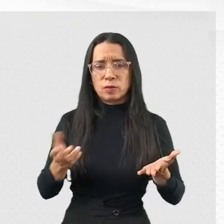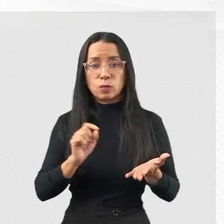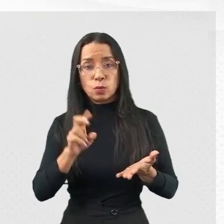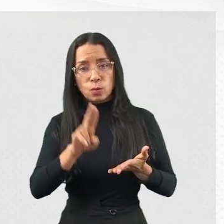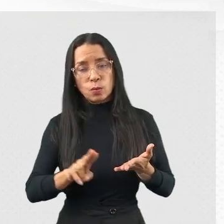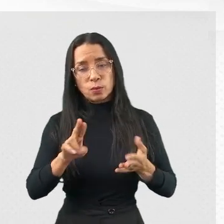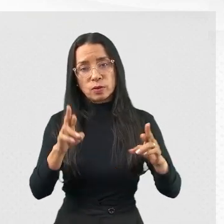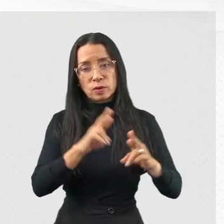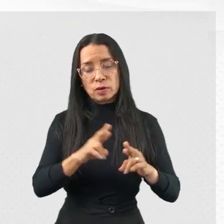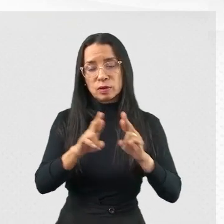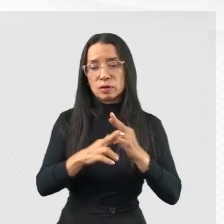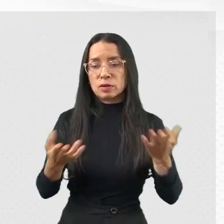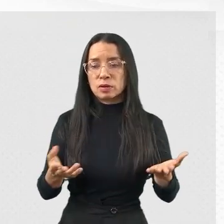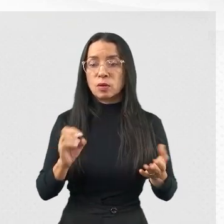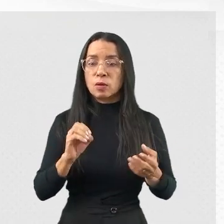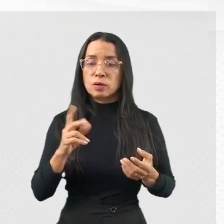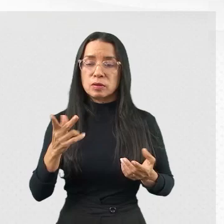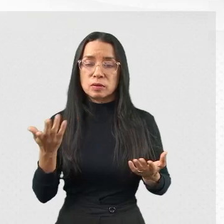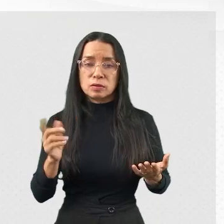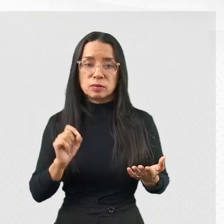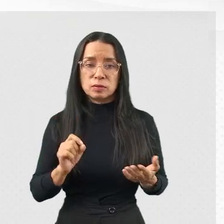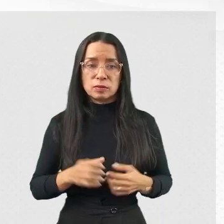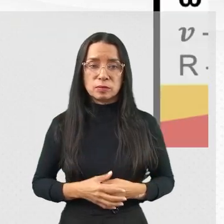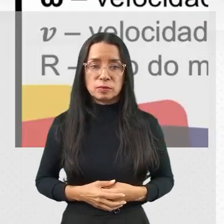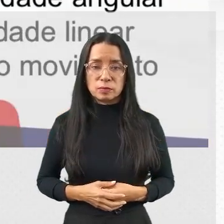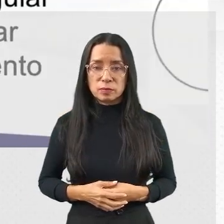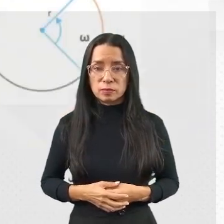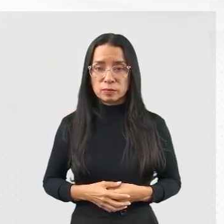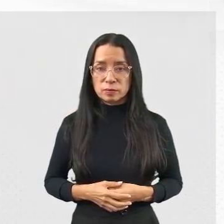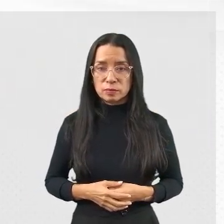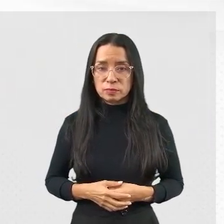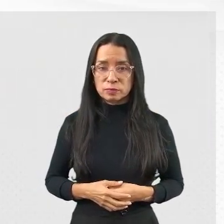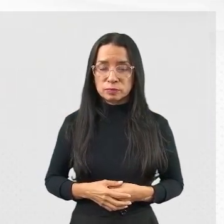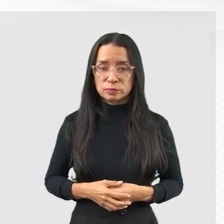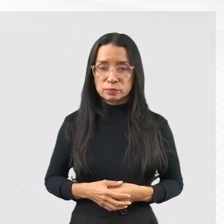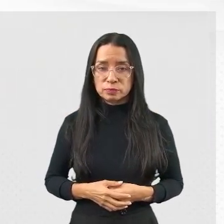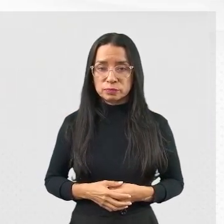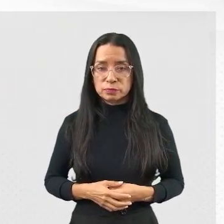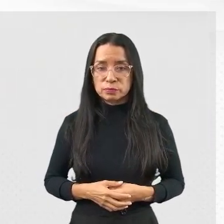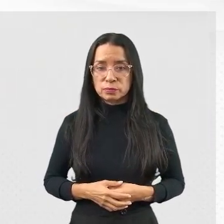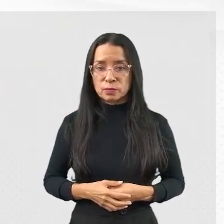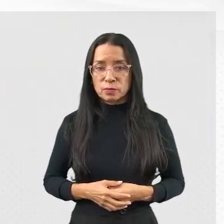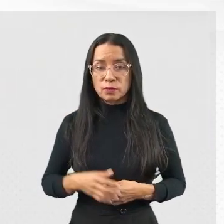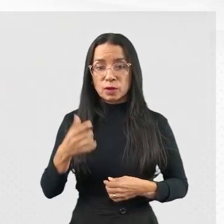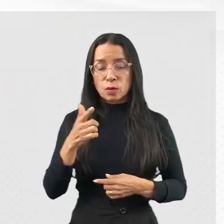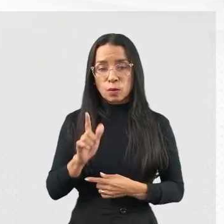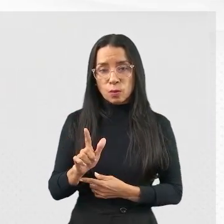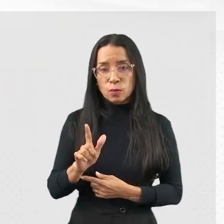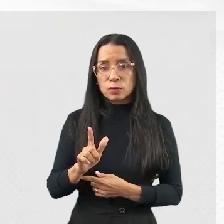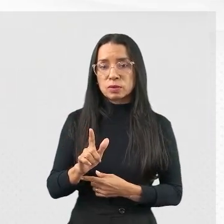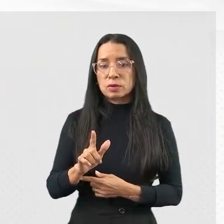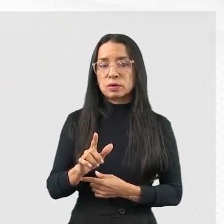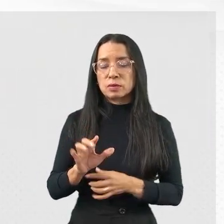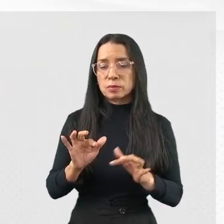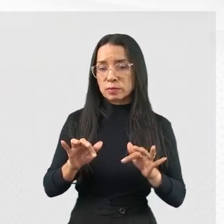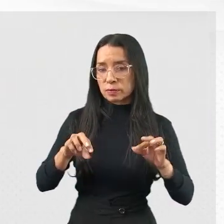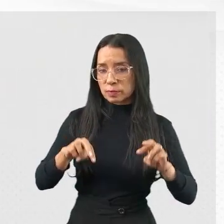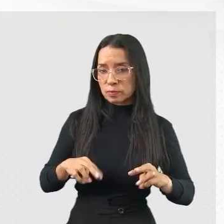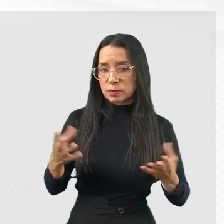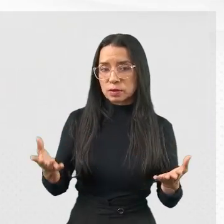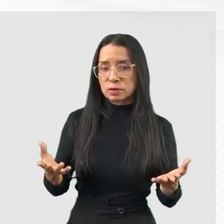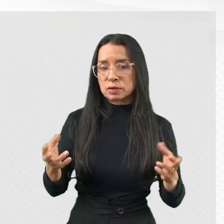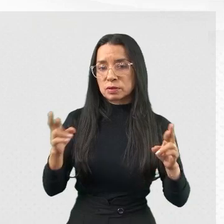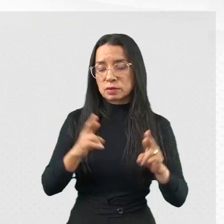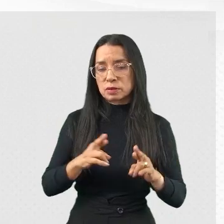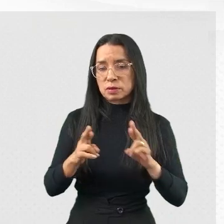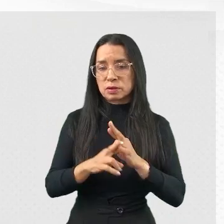Usa essa relação. Tá bom? Vamos para a próxima. Tem mais essa aqui só para a gente encerrar essas relações, porque